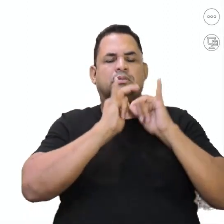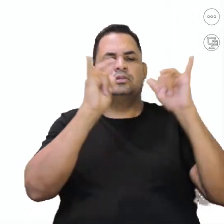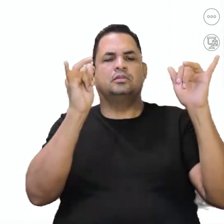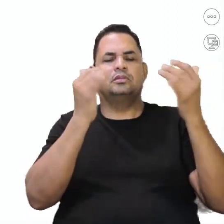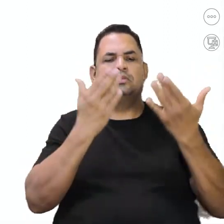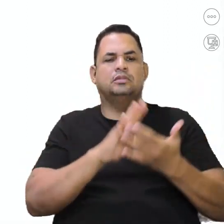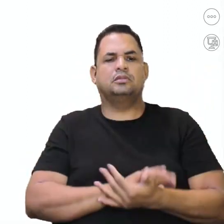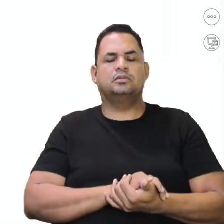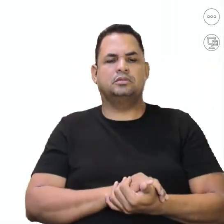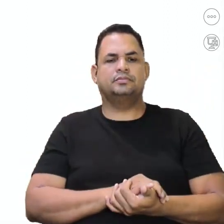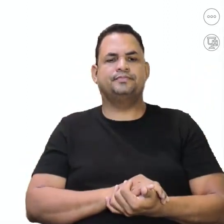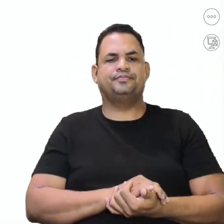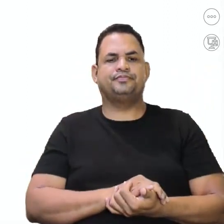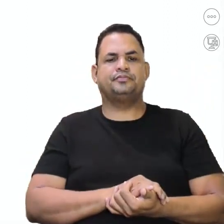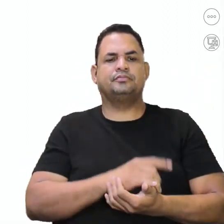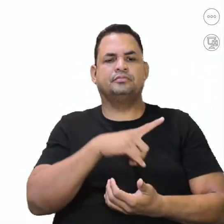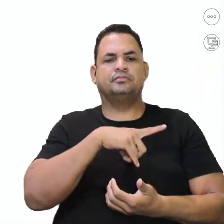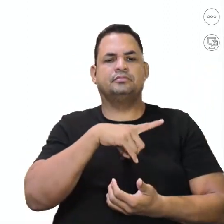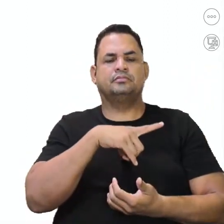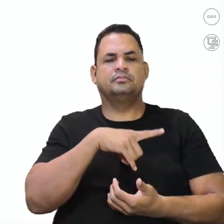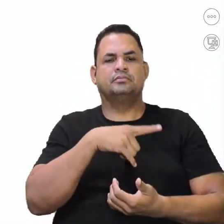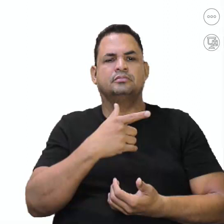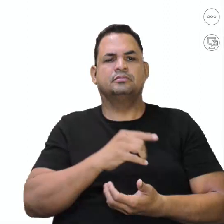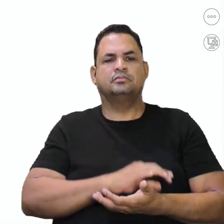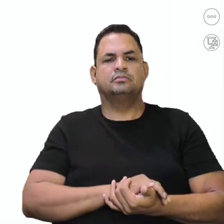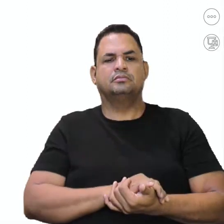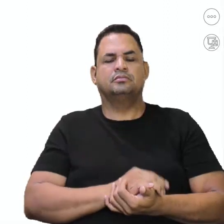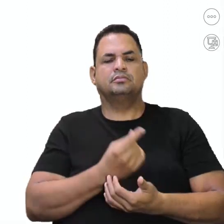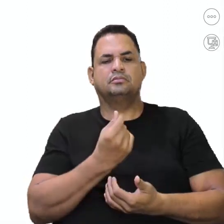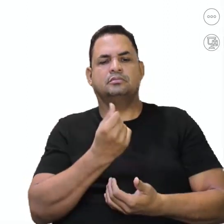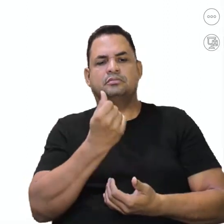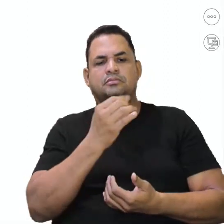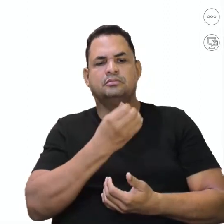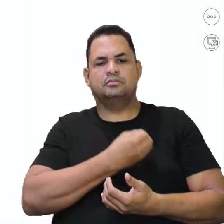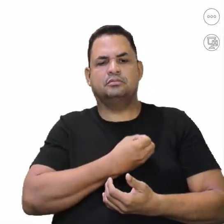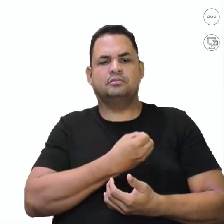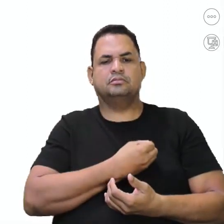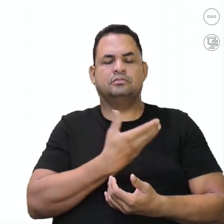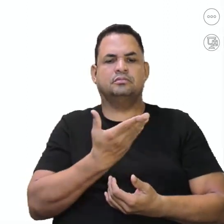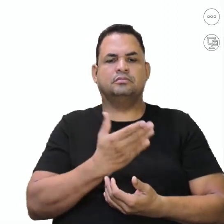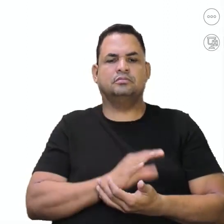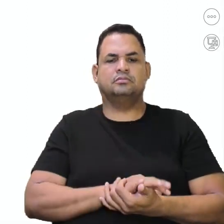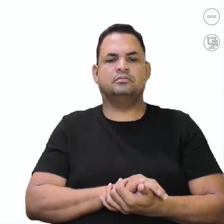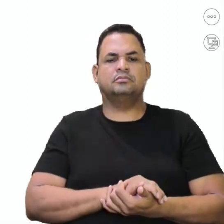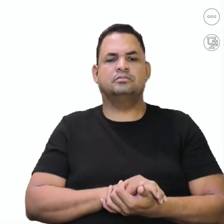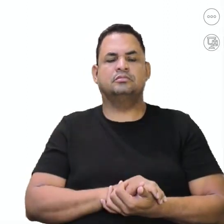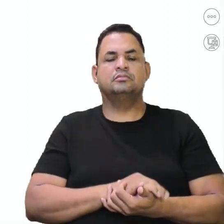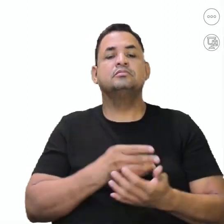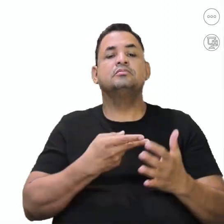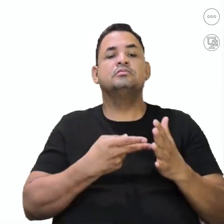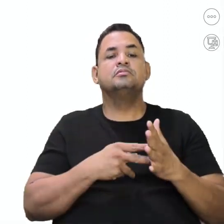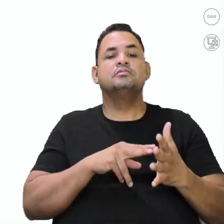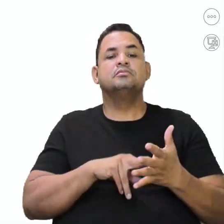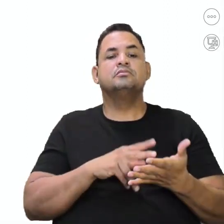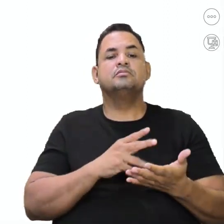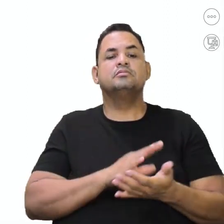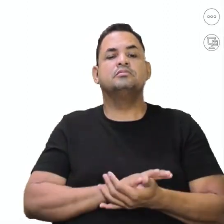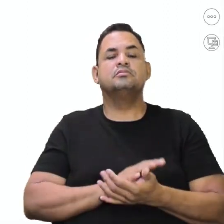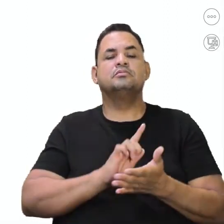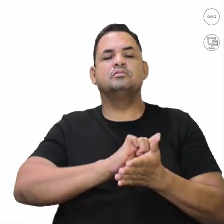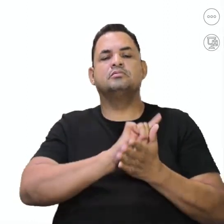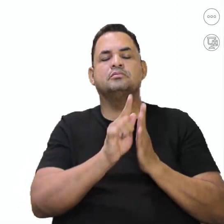algo do tipo, certo? Que tem aqui, como eu falei, as cifras, os números, e aí olha o que significa esse meu